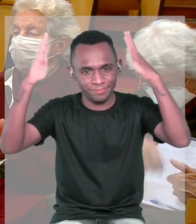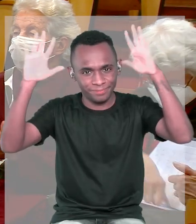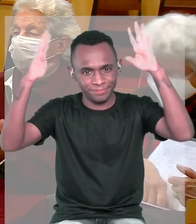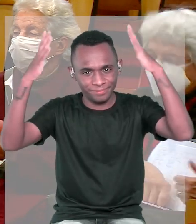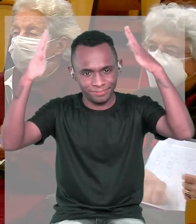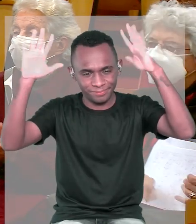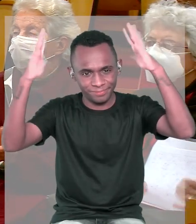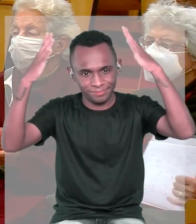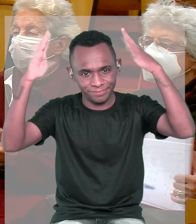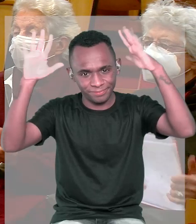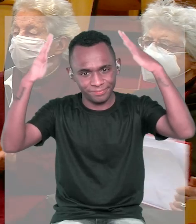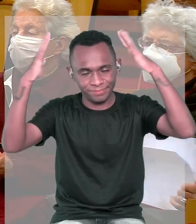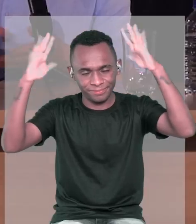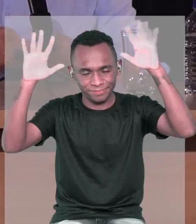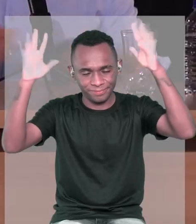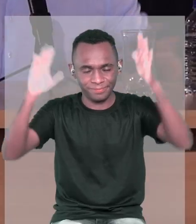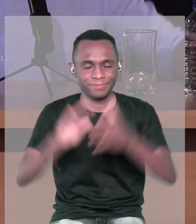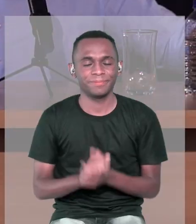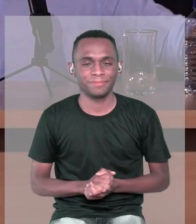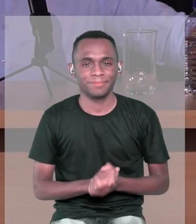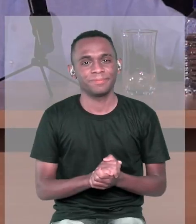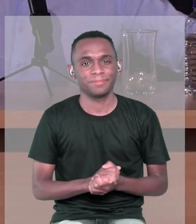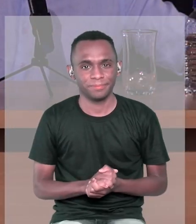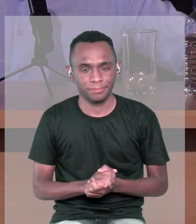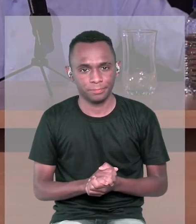A plateia aplaude calorosamente.